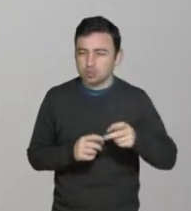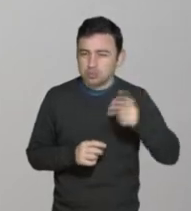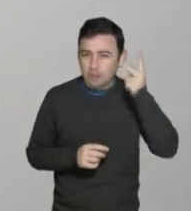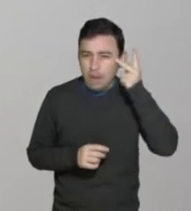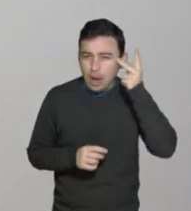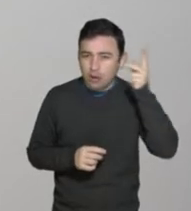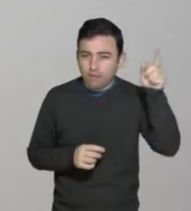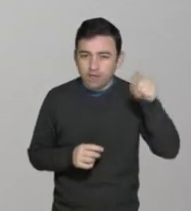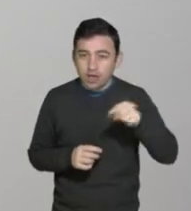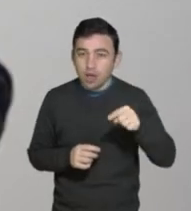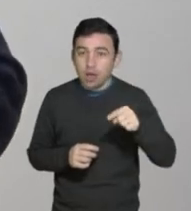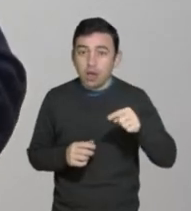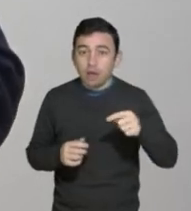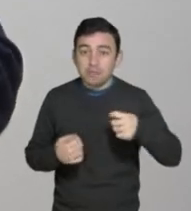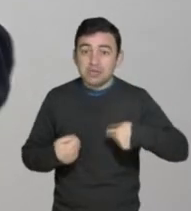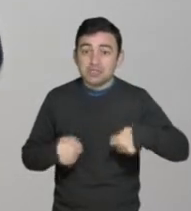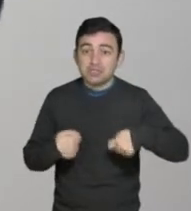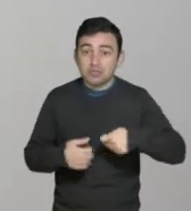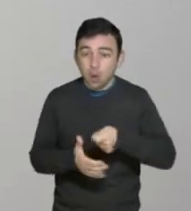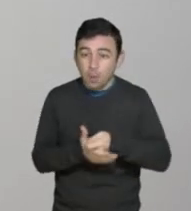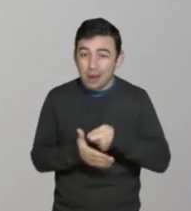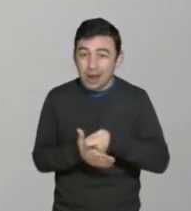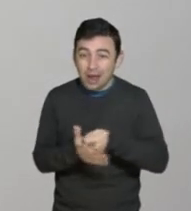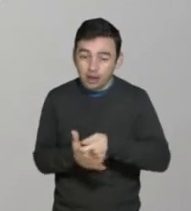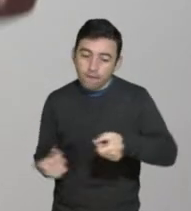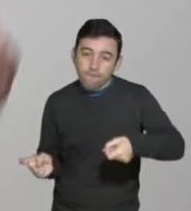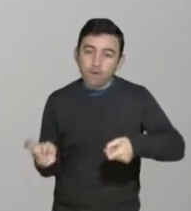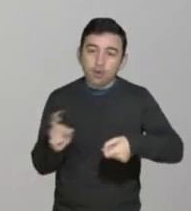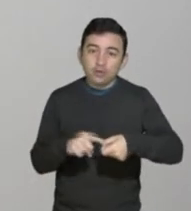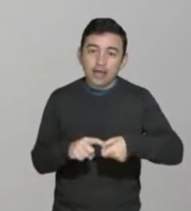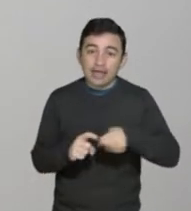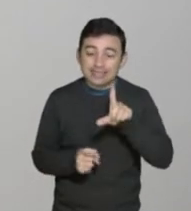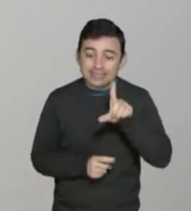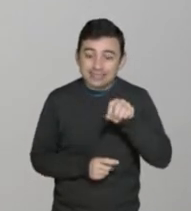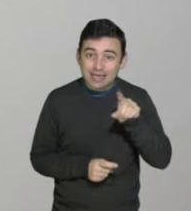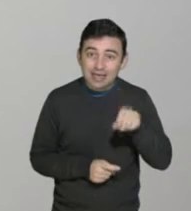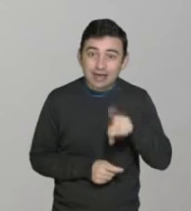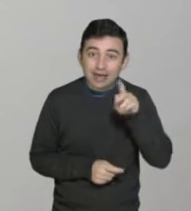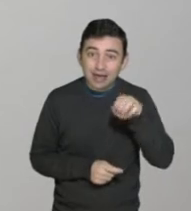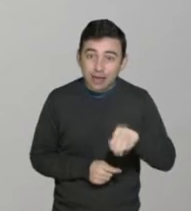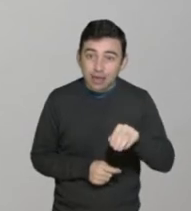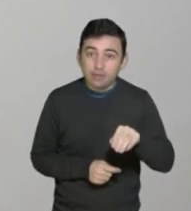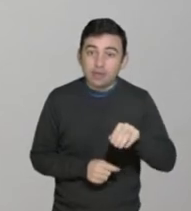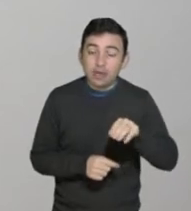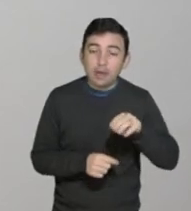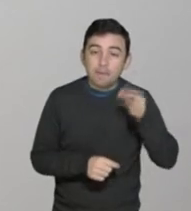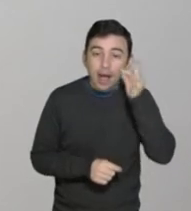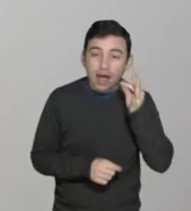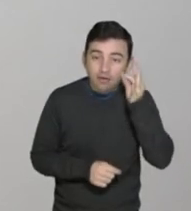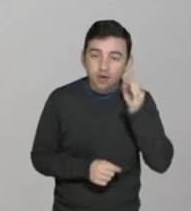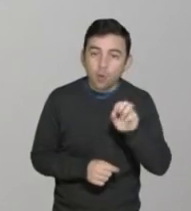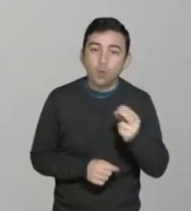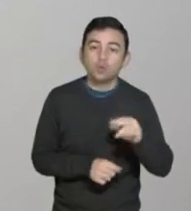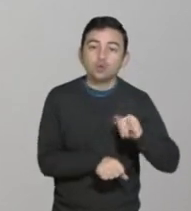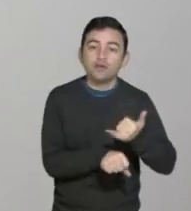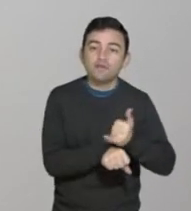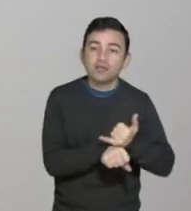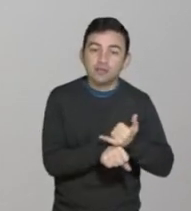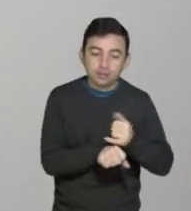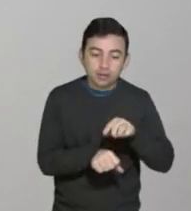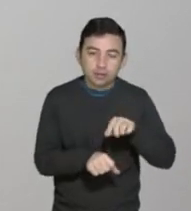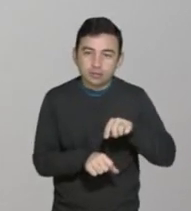a retornar a mais de 100 quilômetros lá em Mafra ou Joinville, para poder acessar